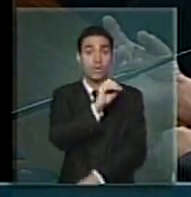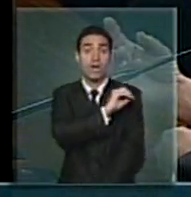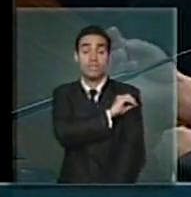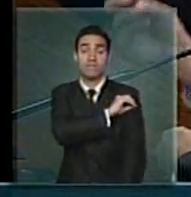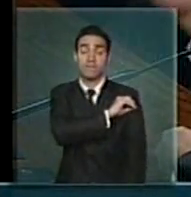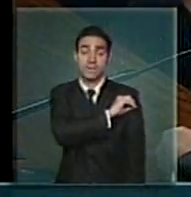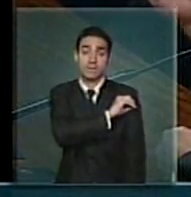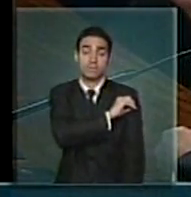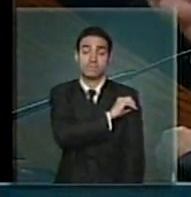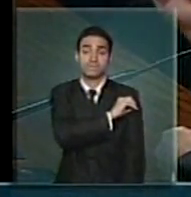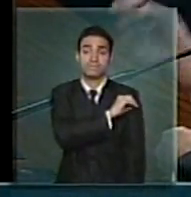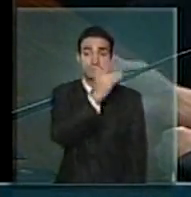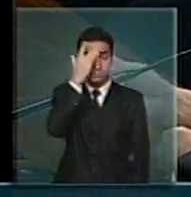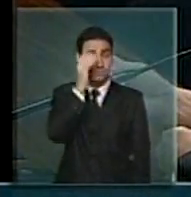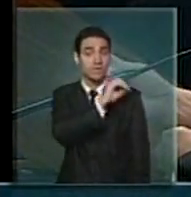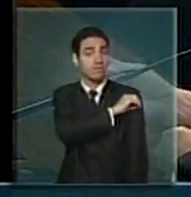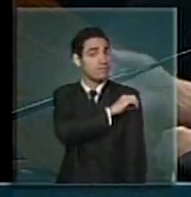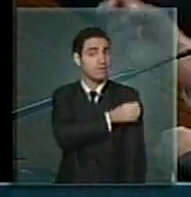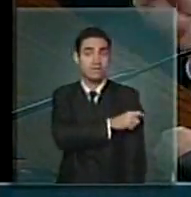analfabetos,